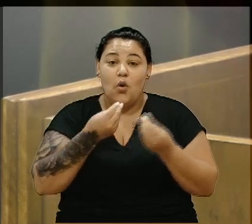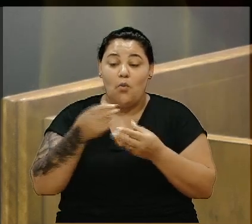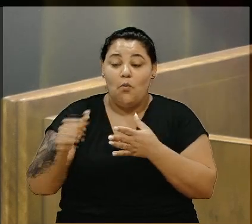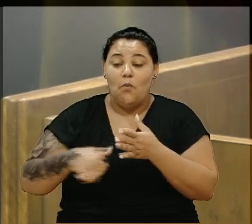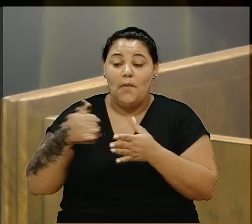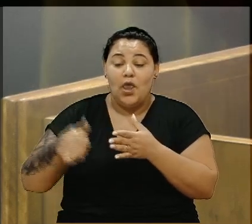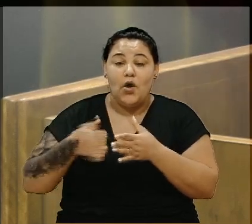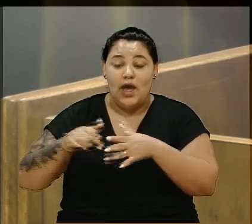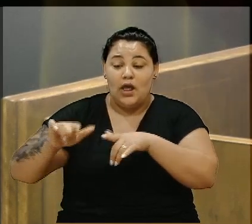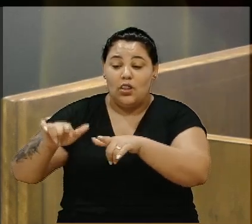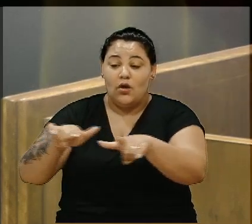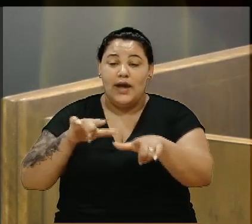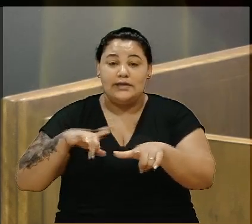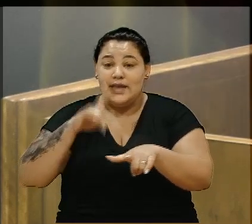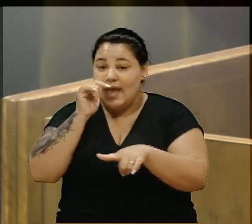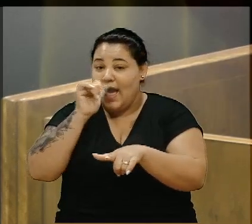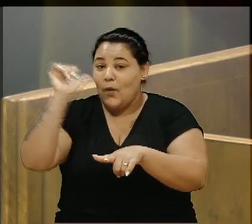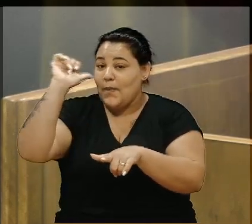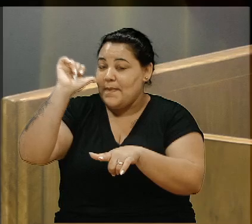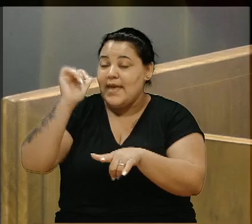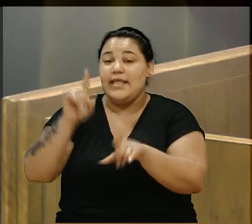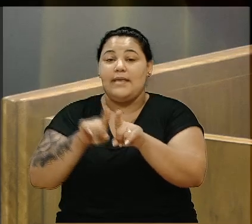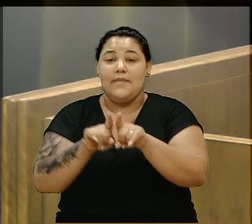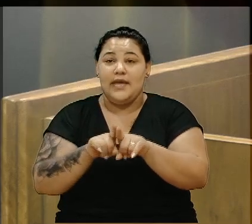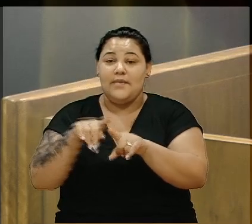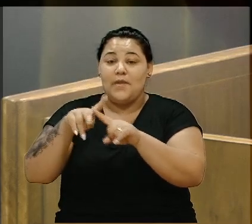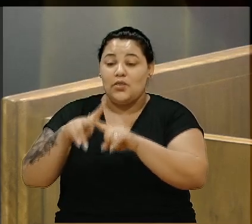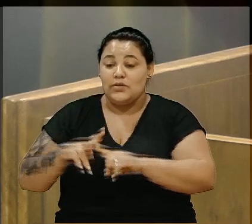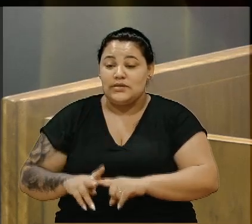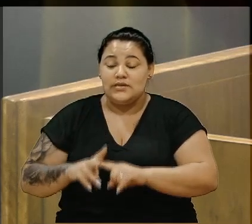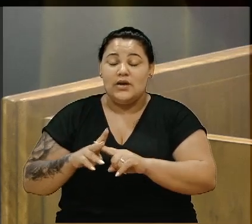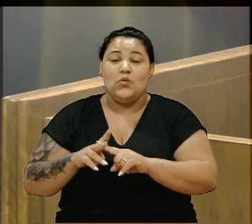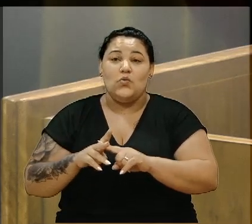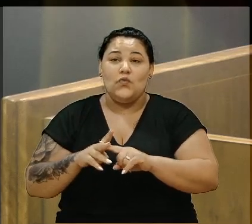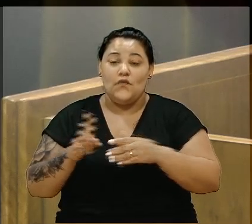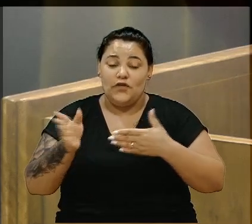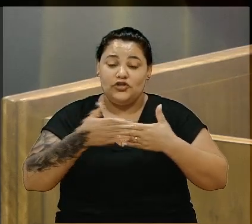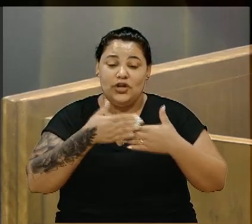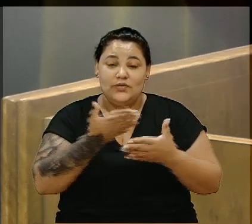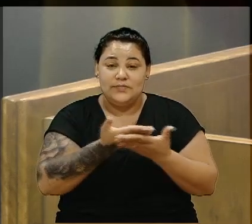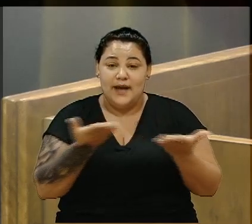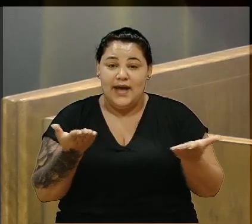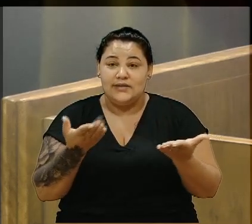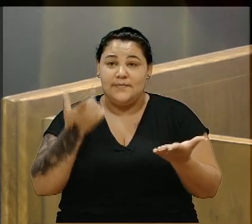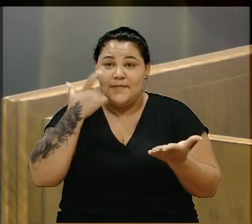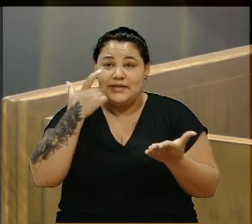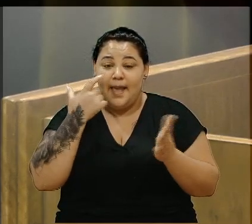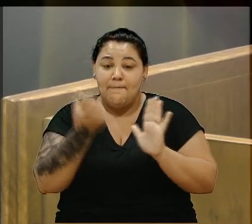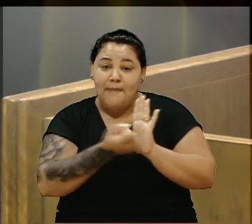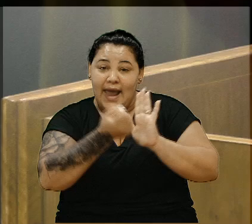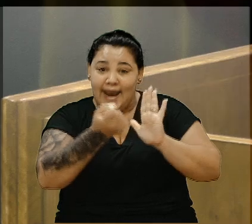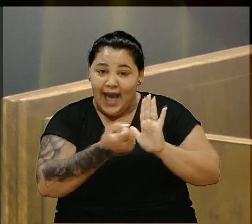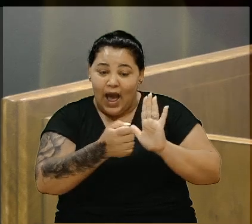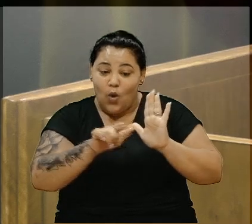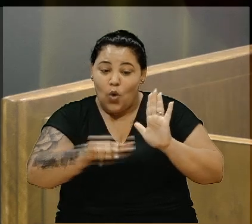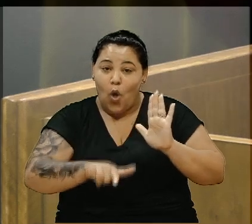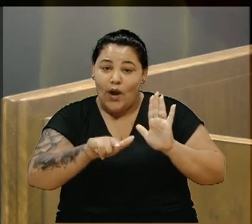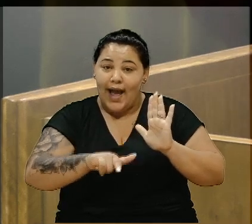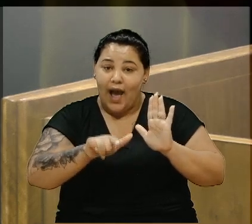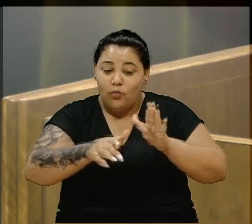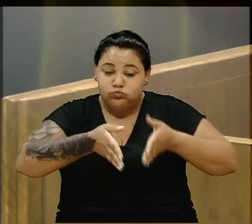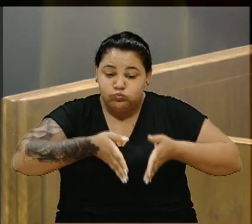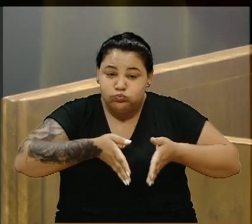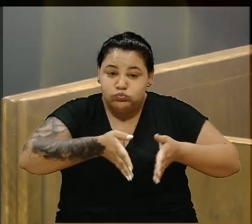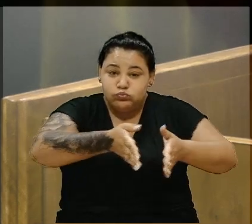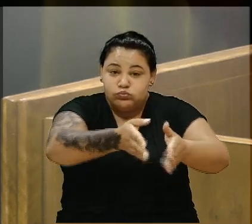de hidratação, em fechamento e manutenção também desses espaços, da gente pensar em demarcação, das pistas em